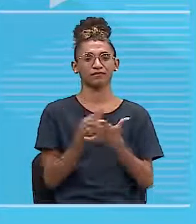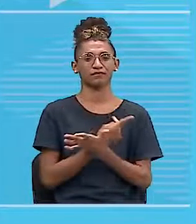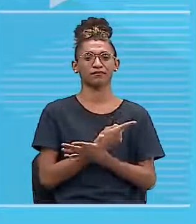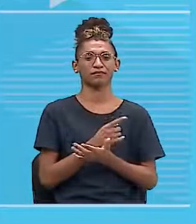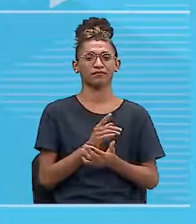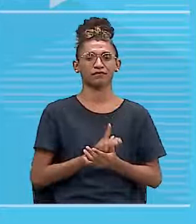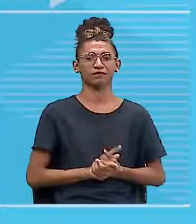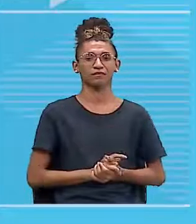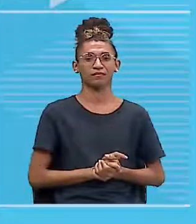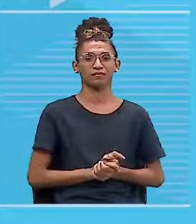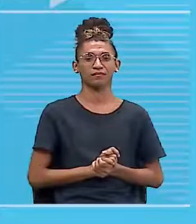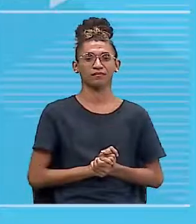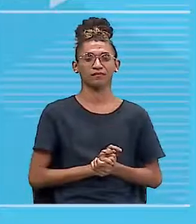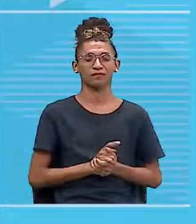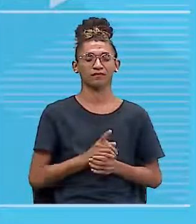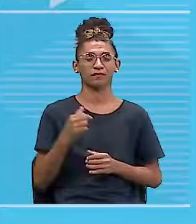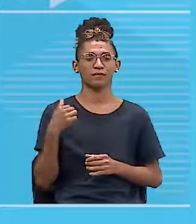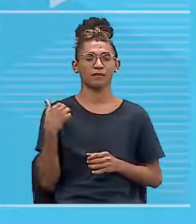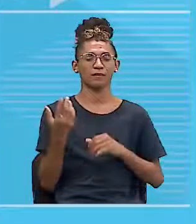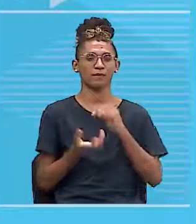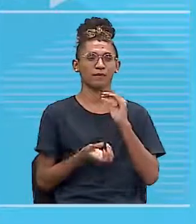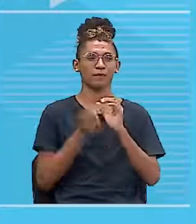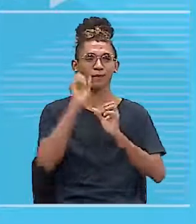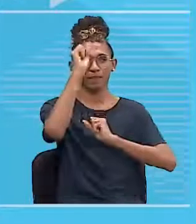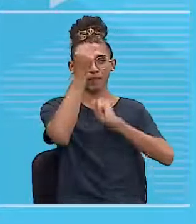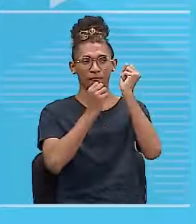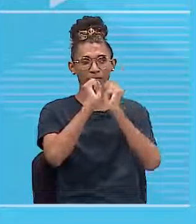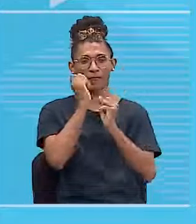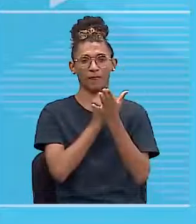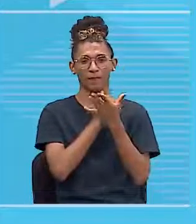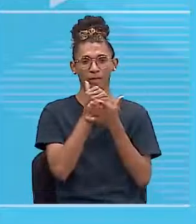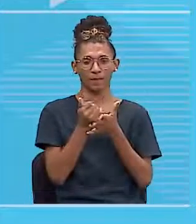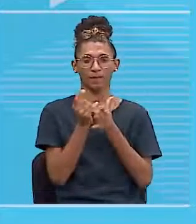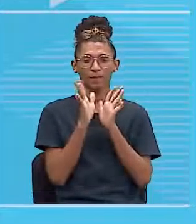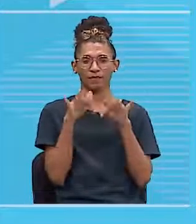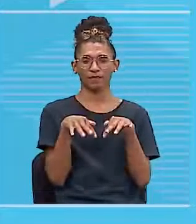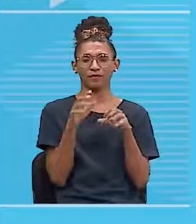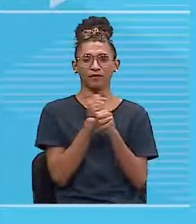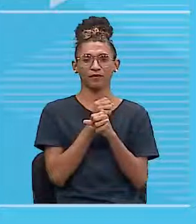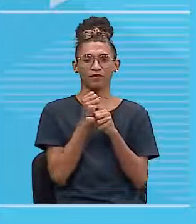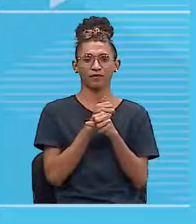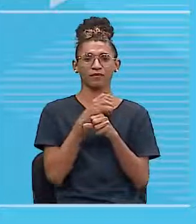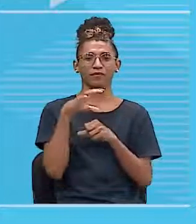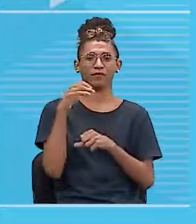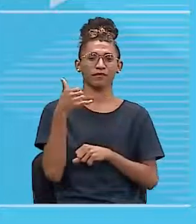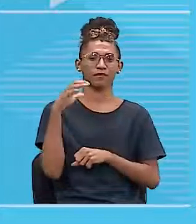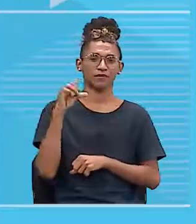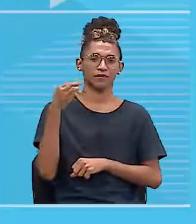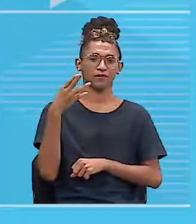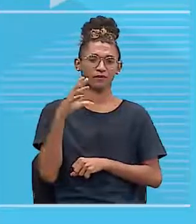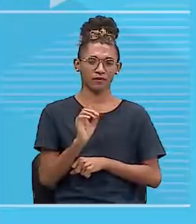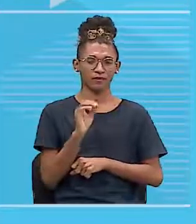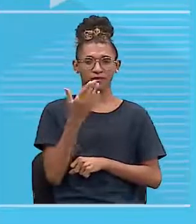a década de 80 a nossa indústria começou já no finalzinho dos anos 30 para 40 1930 1940